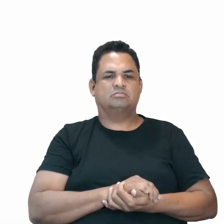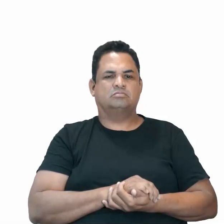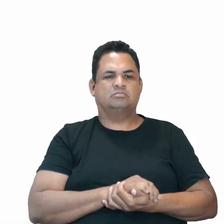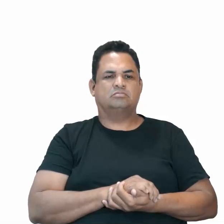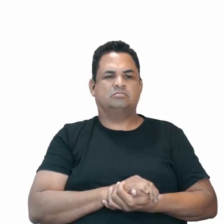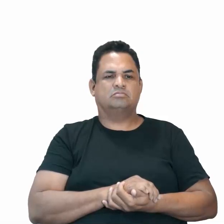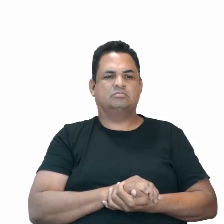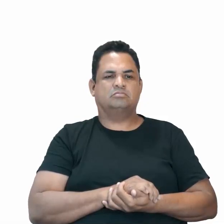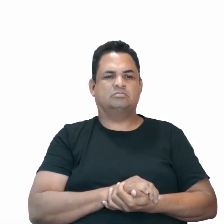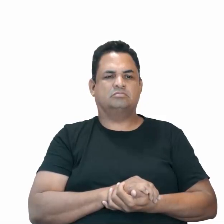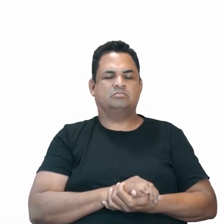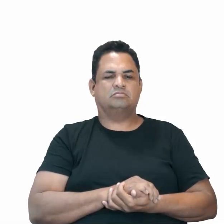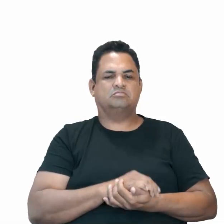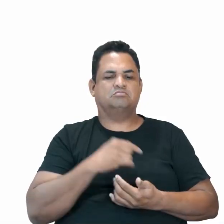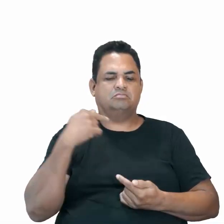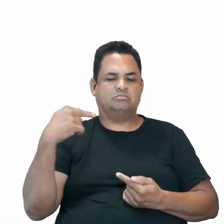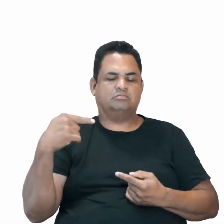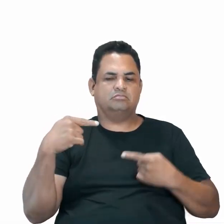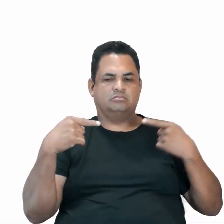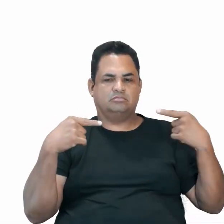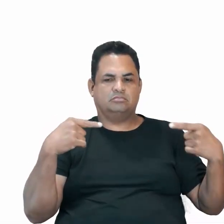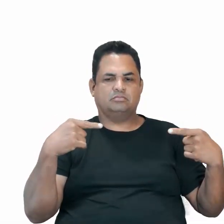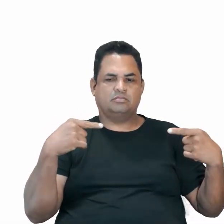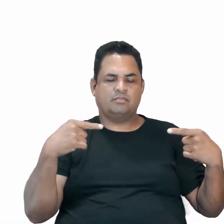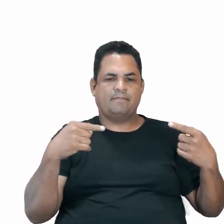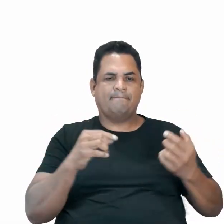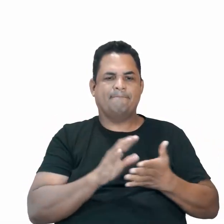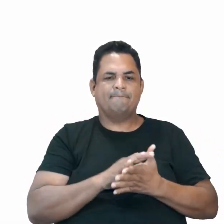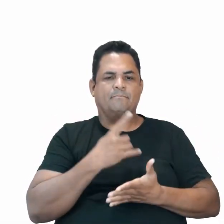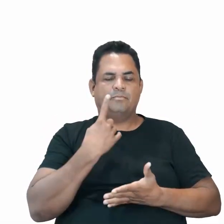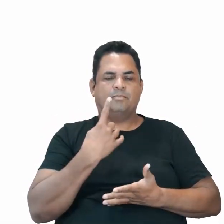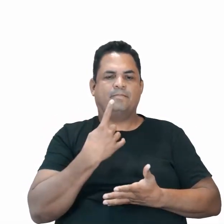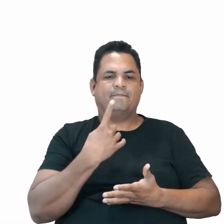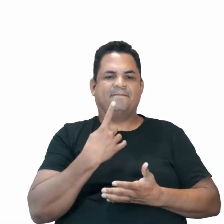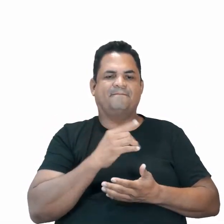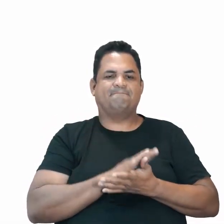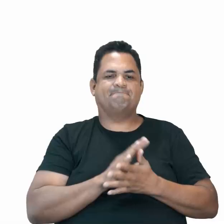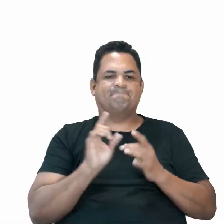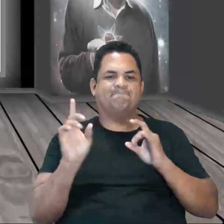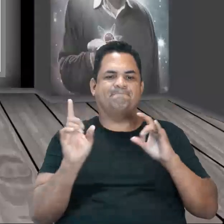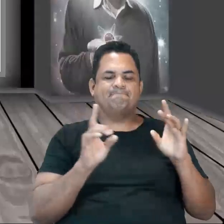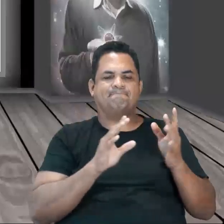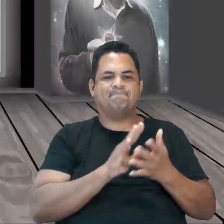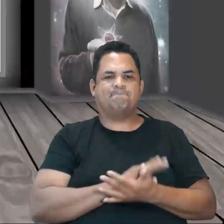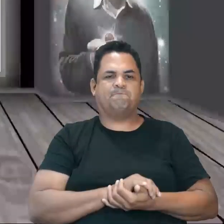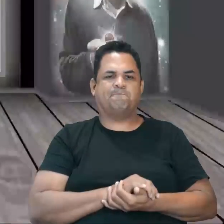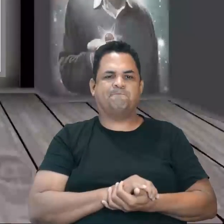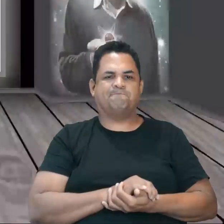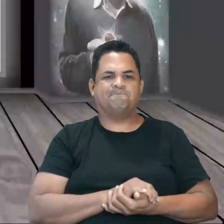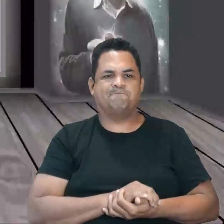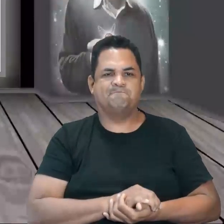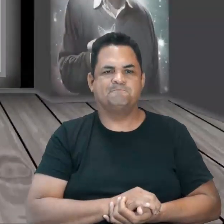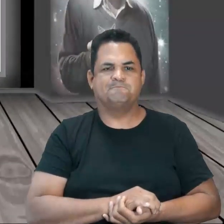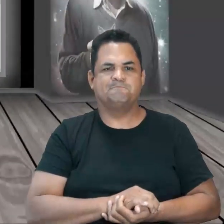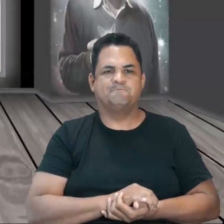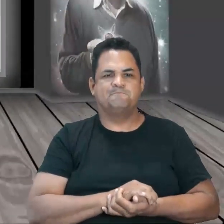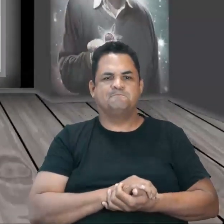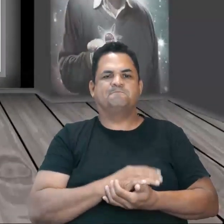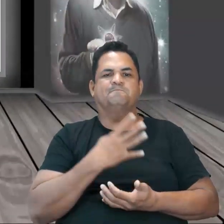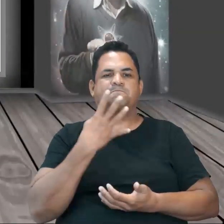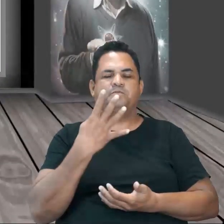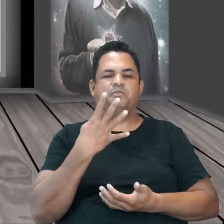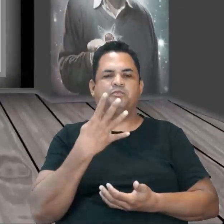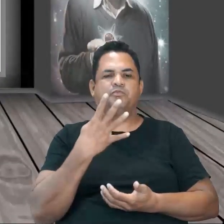ficar negativo, negativo. Mas só com uma agora. Isso. Uma letra em cada. Então, pessoal, dá uma olhada aqui, ó. Tem um 4